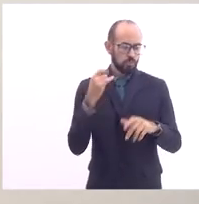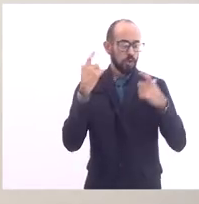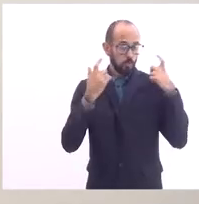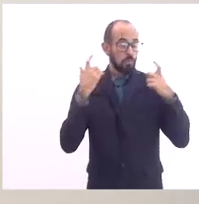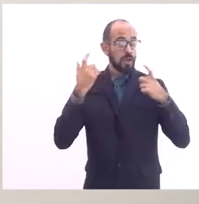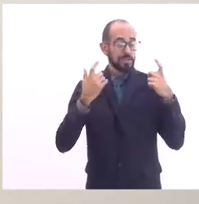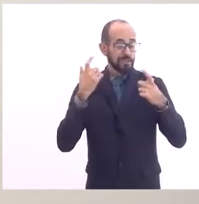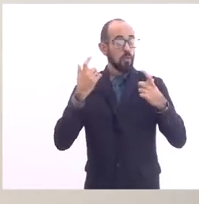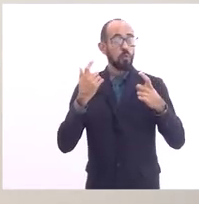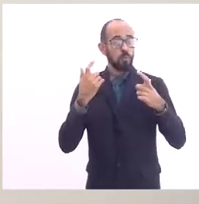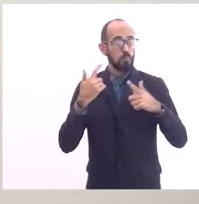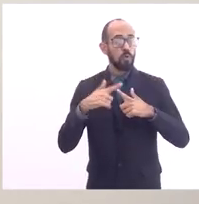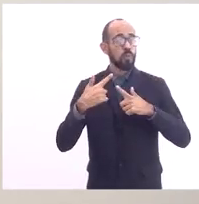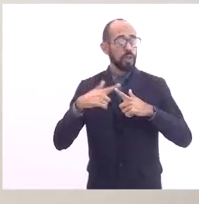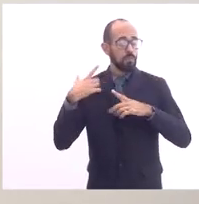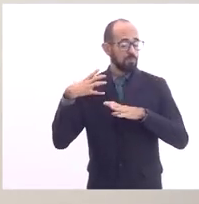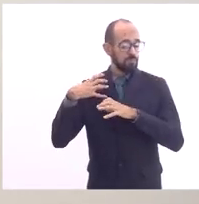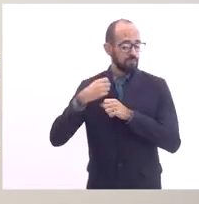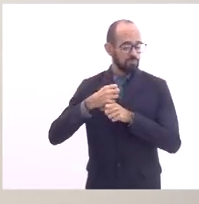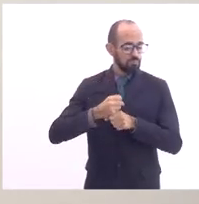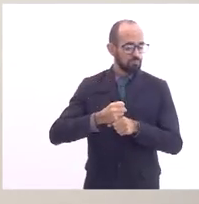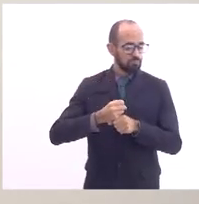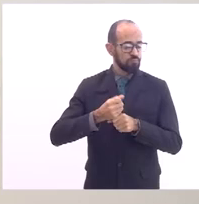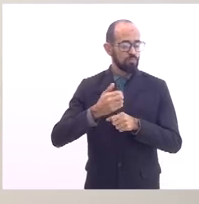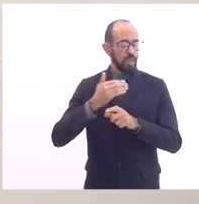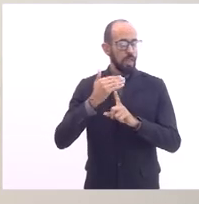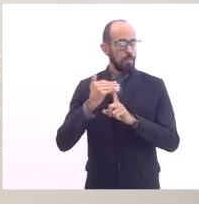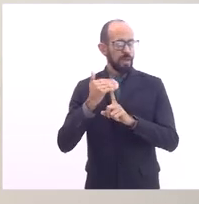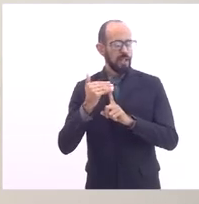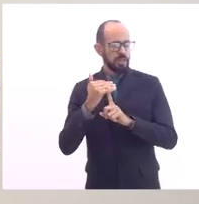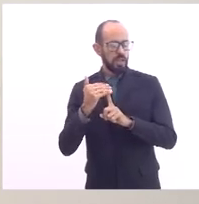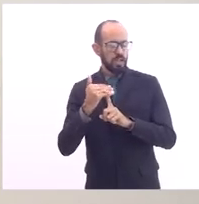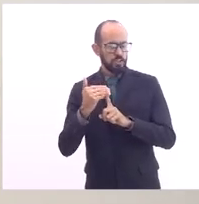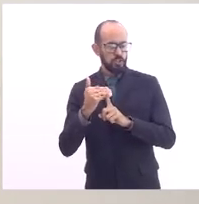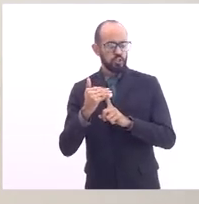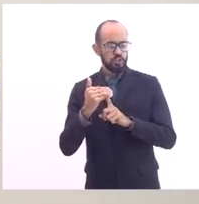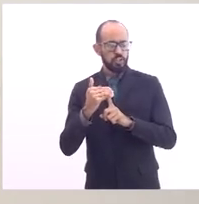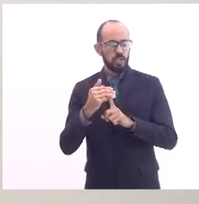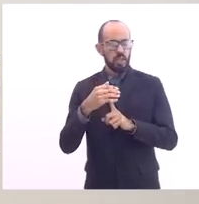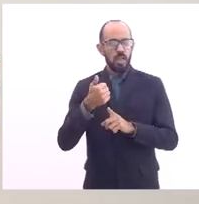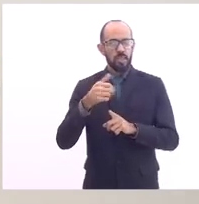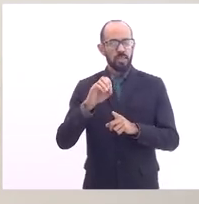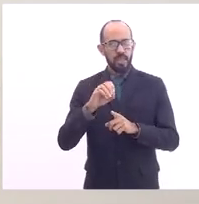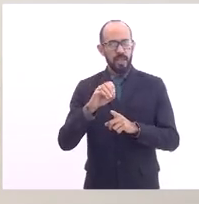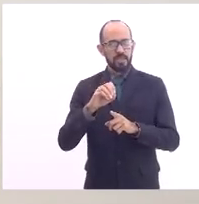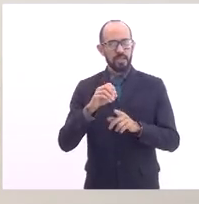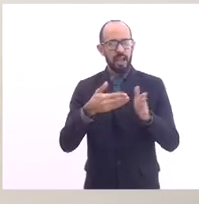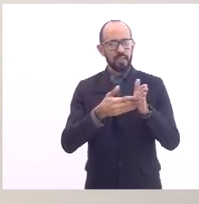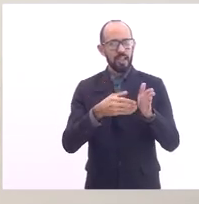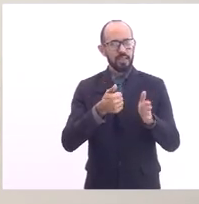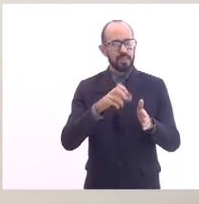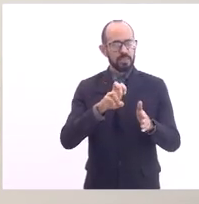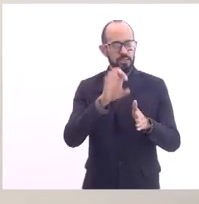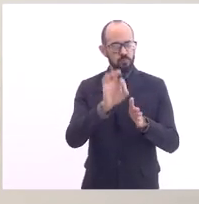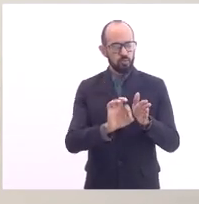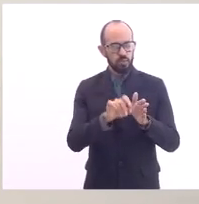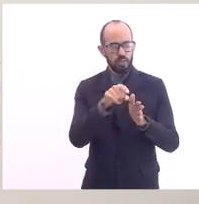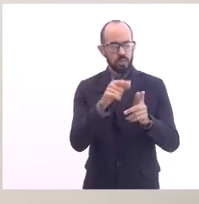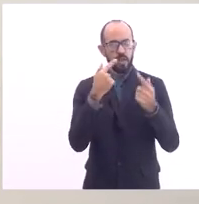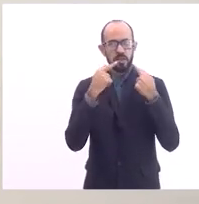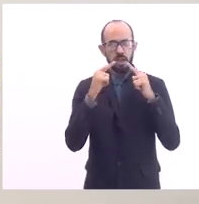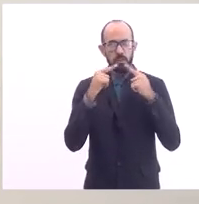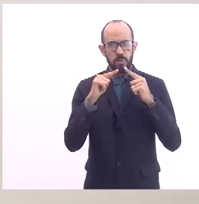porque, pela estatística, entre 10% e 15% das reclamações e dos problemas que acontecem com